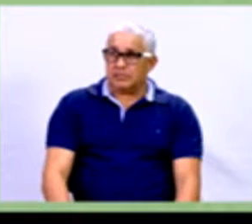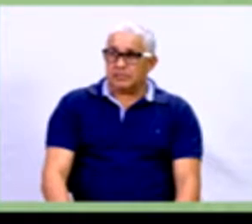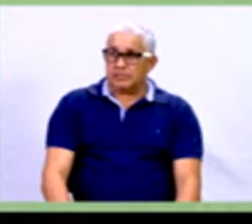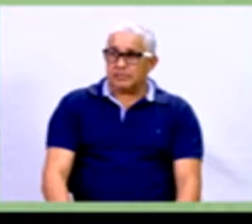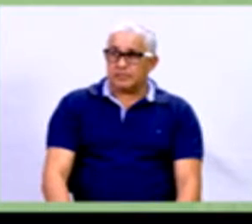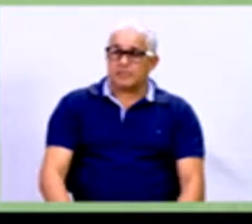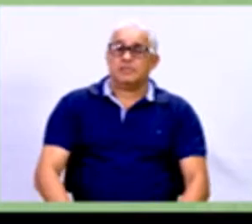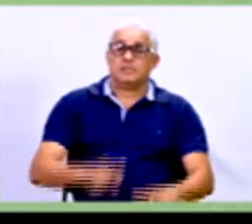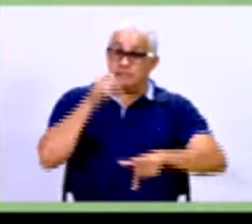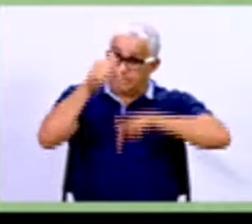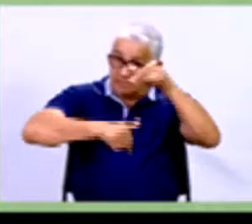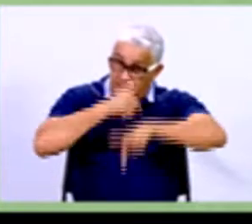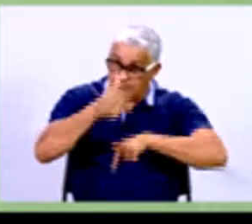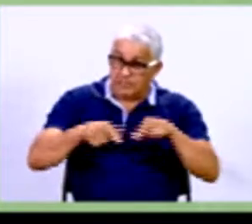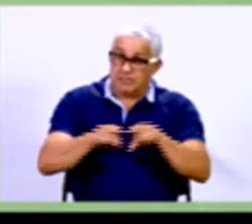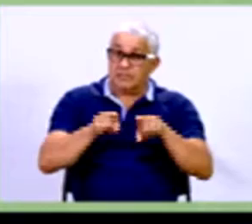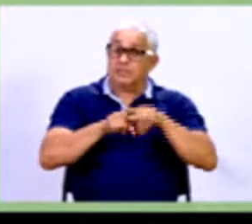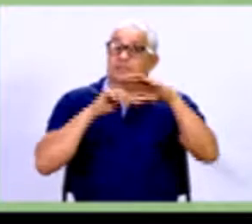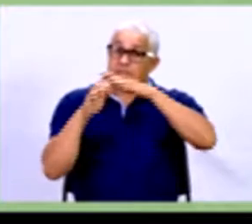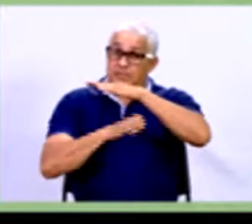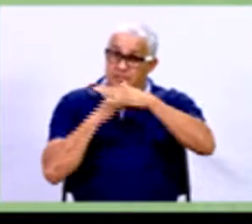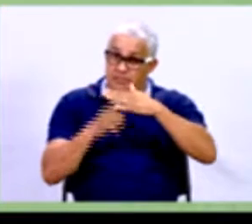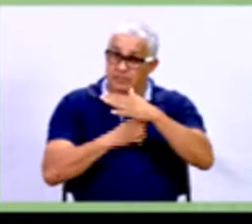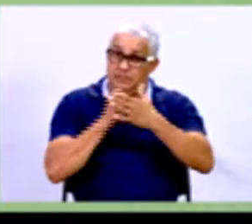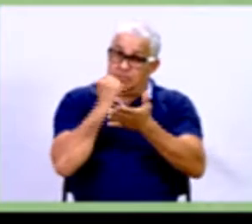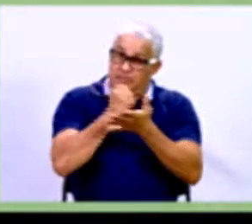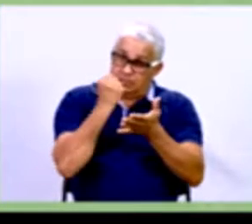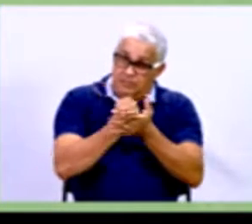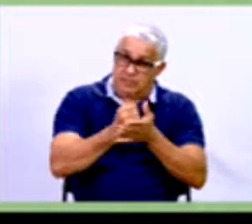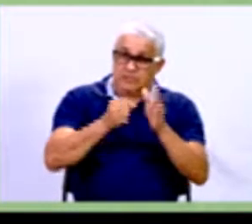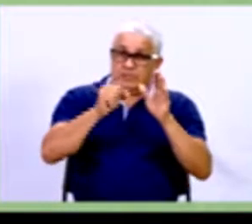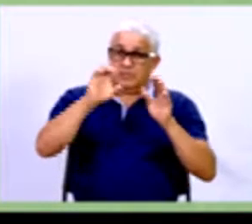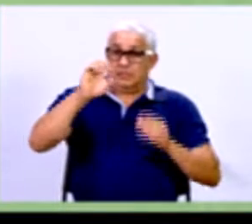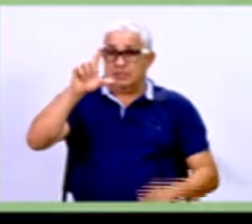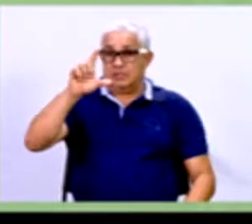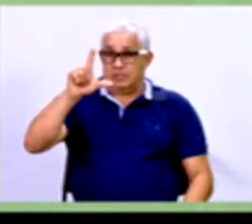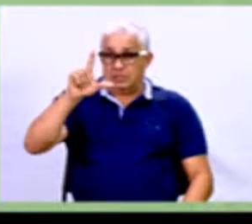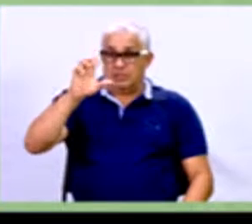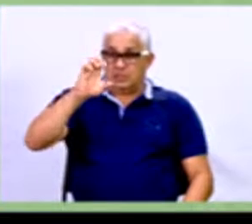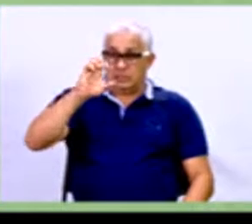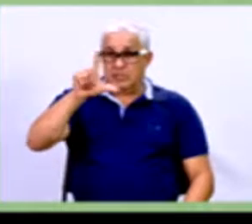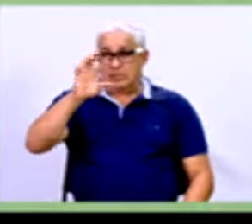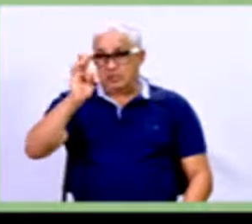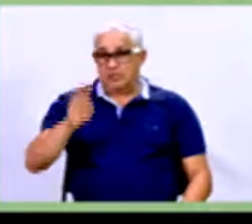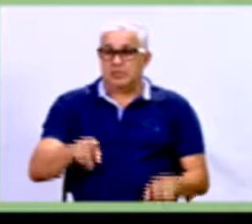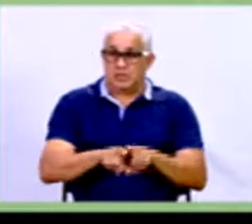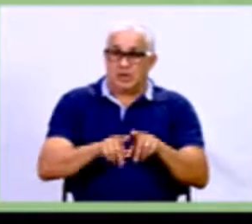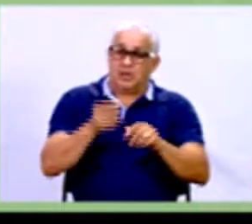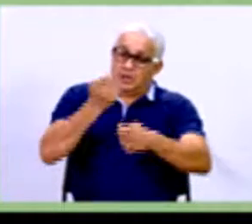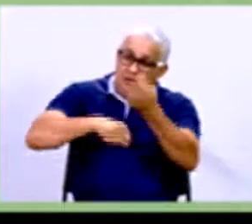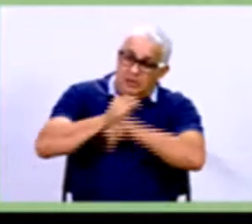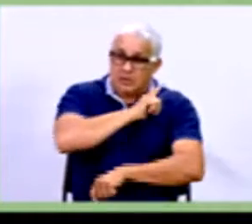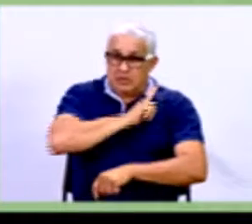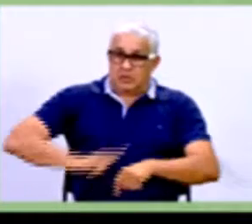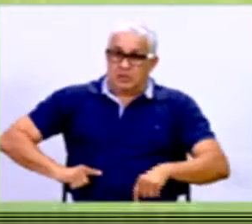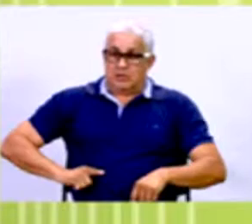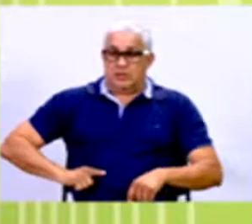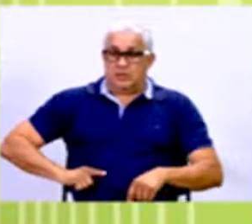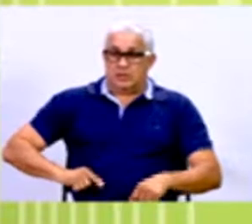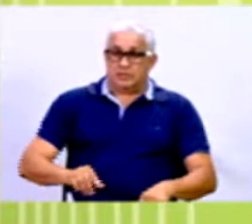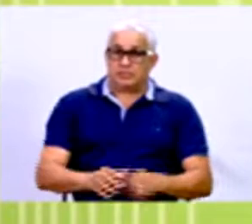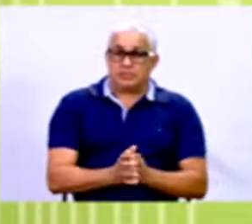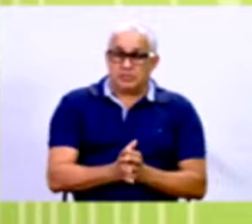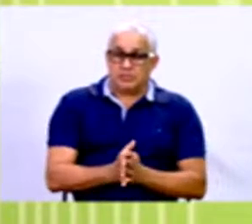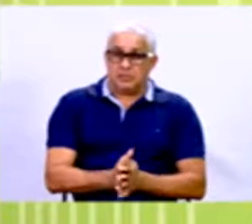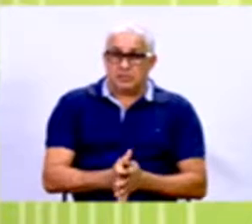por empregados e empregadores regidos pela CLT. Então, volto a falar para vocês. A administração pública direta e